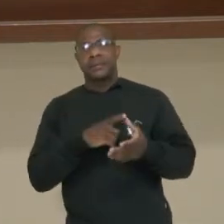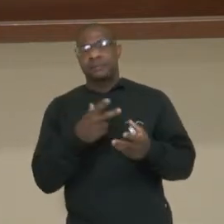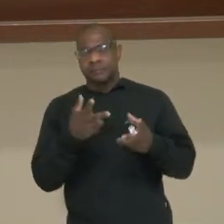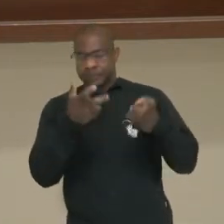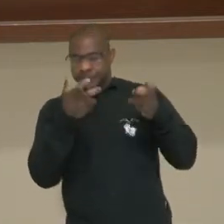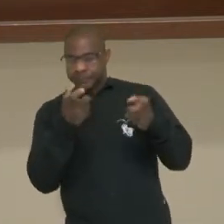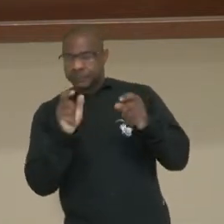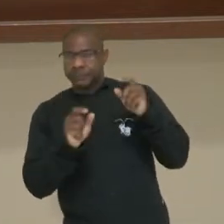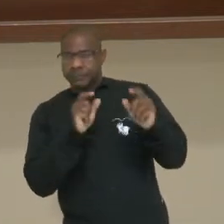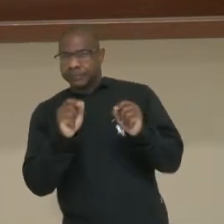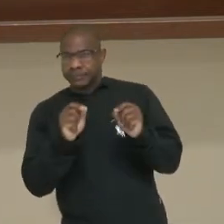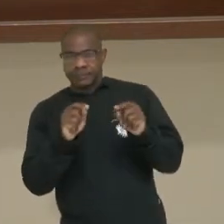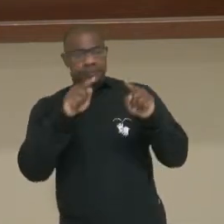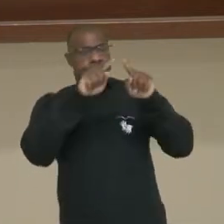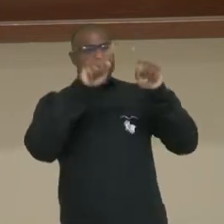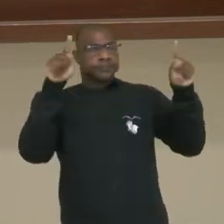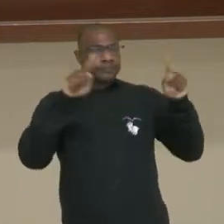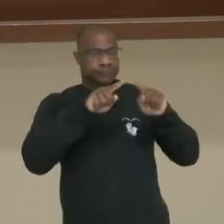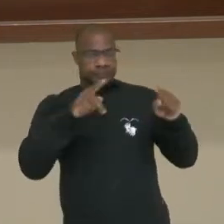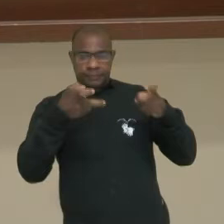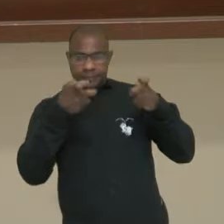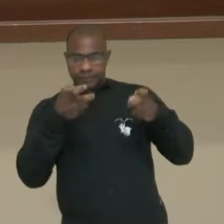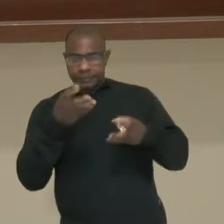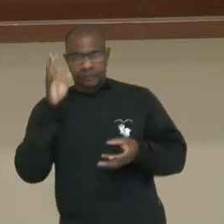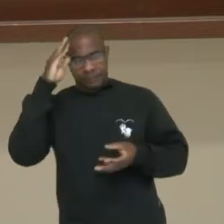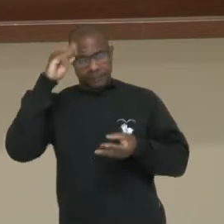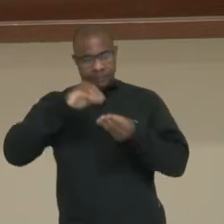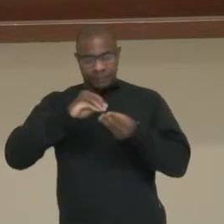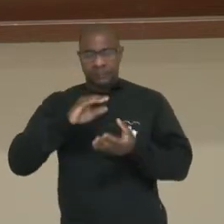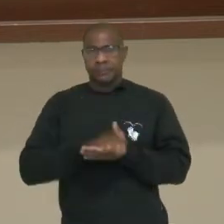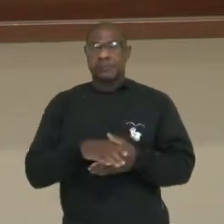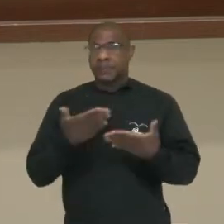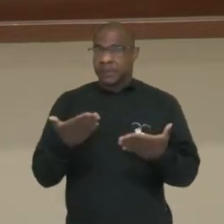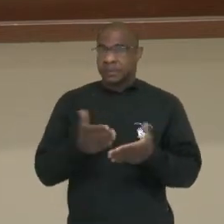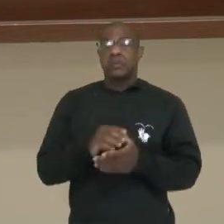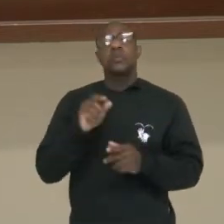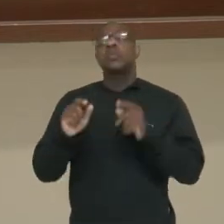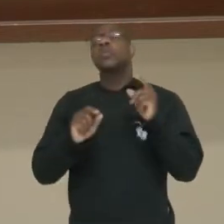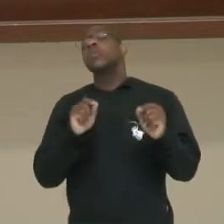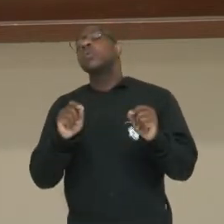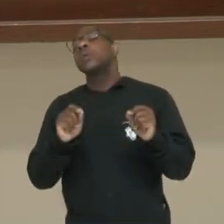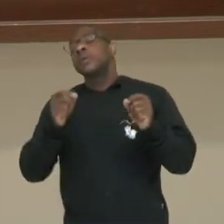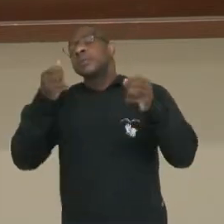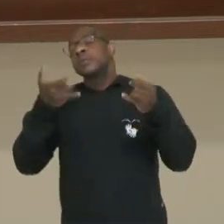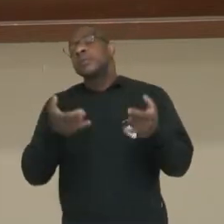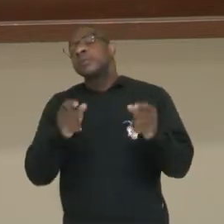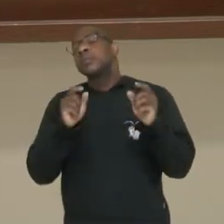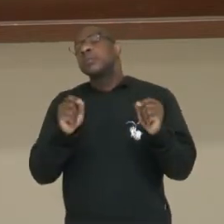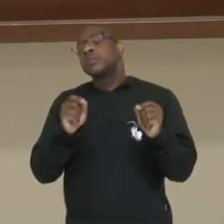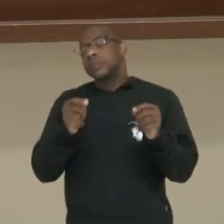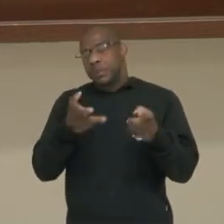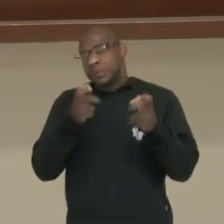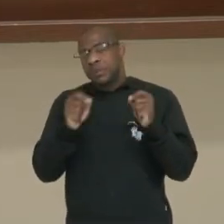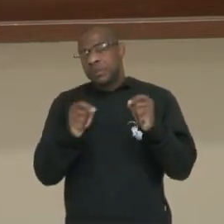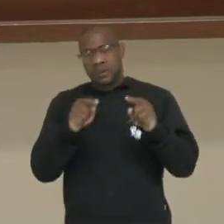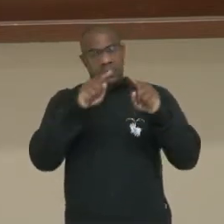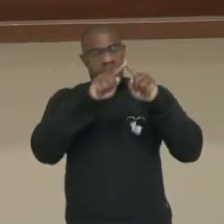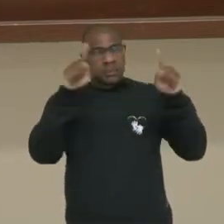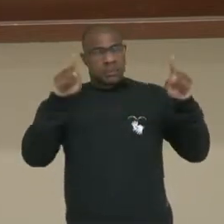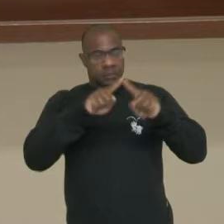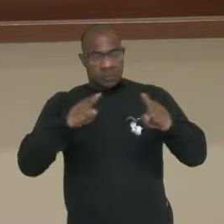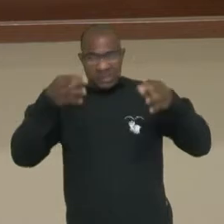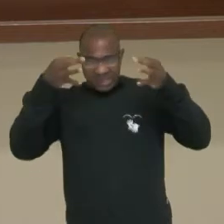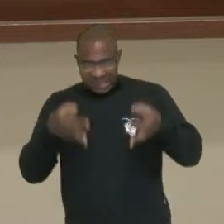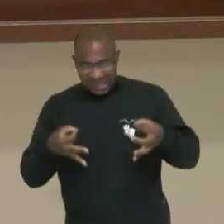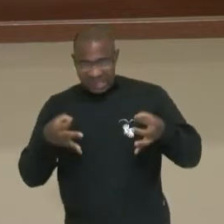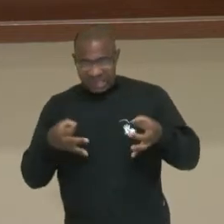consegue identificar se elas são paralelas ou não. Mas algebricamente a gente viu que, para a gente afirmar que duas retas são paralelas entre si, o